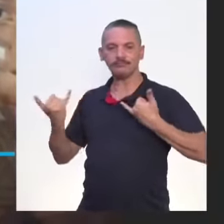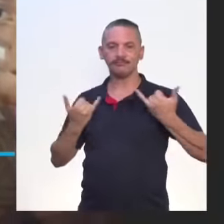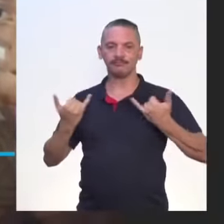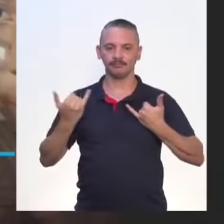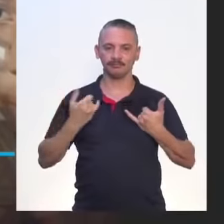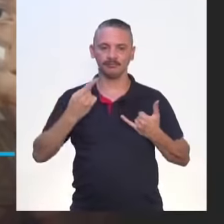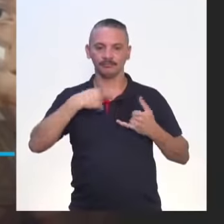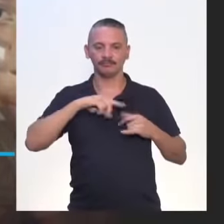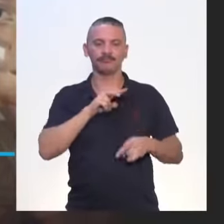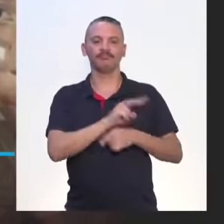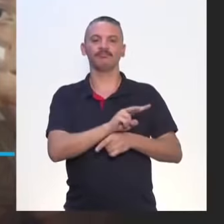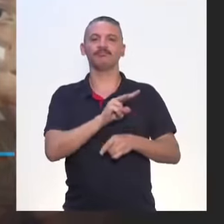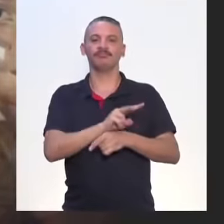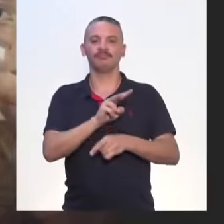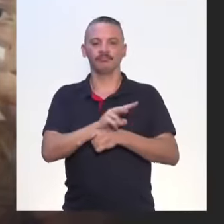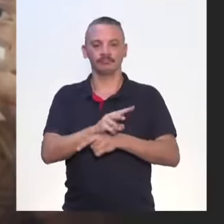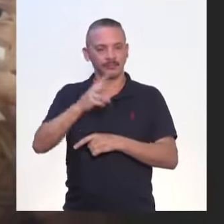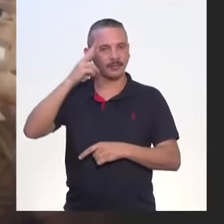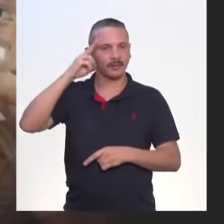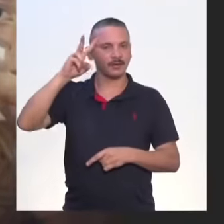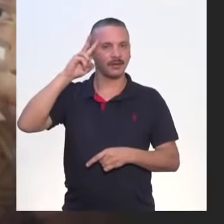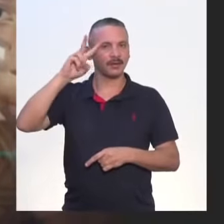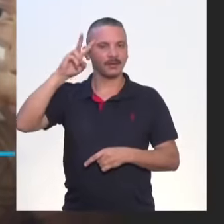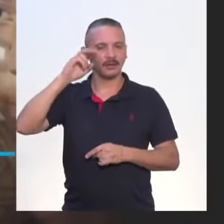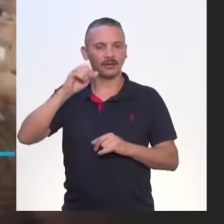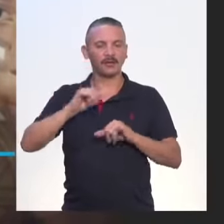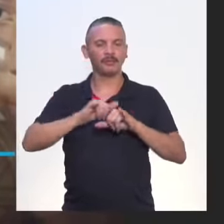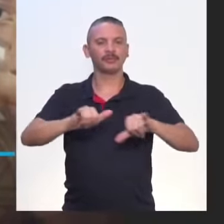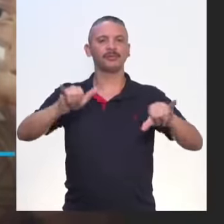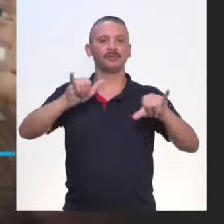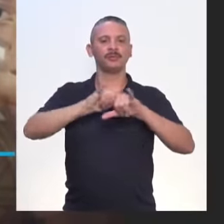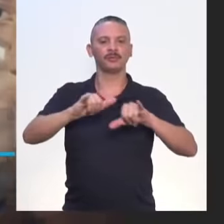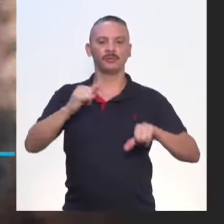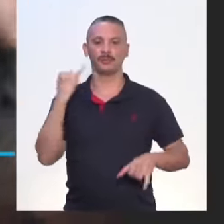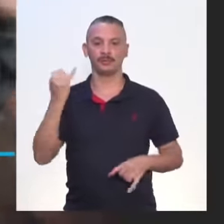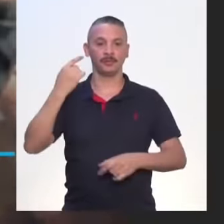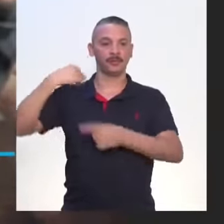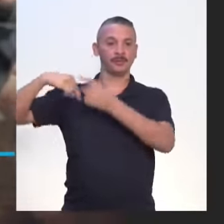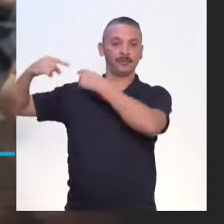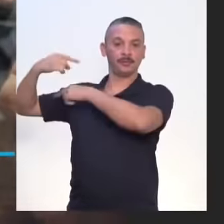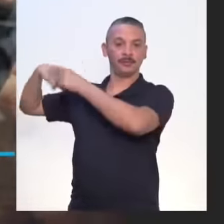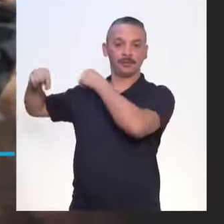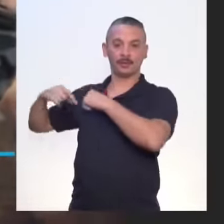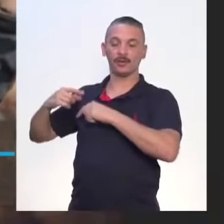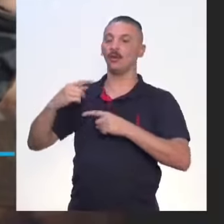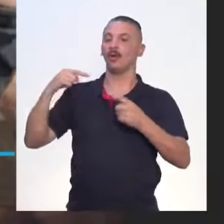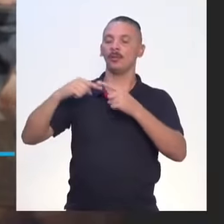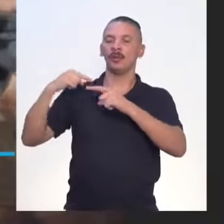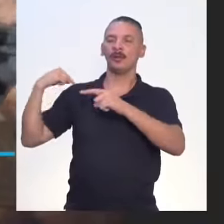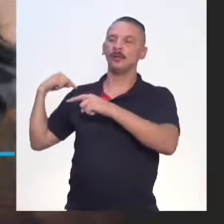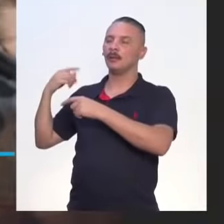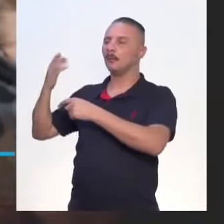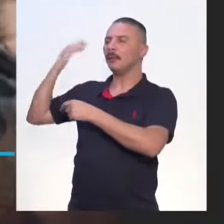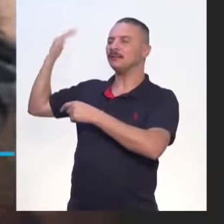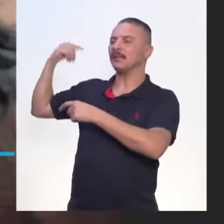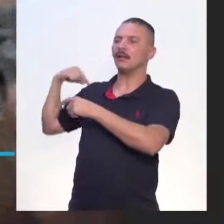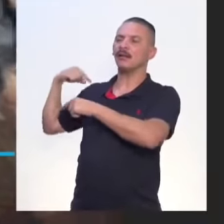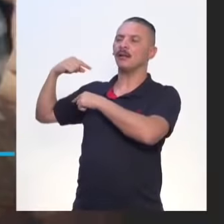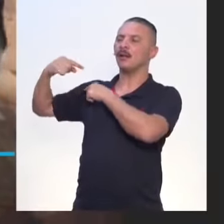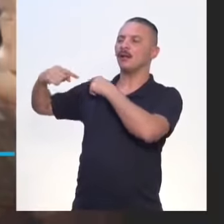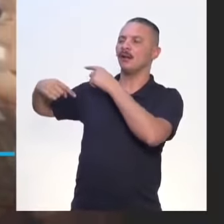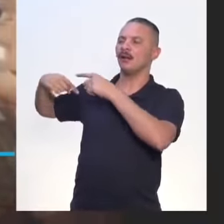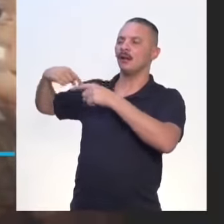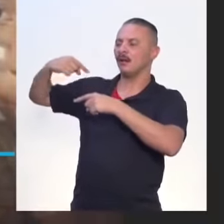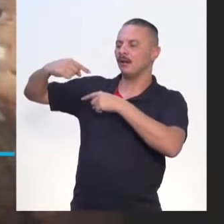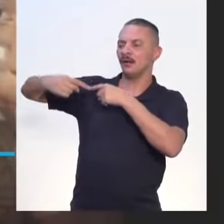esses guardiões, esses transmissores do saber ancestral. Ou seja, eles trazem lá do passado as